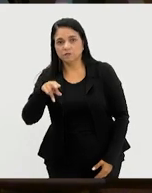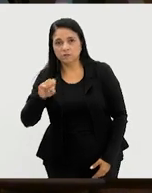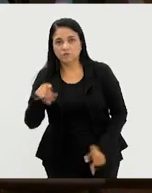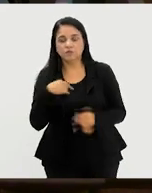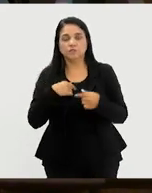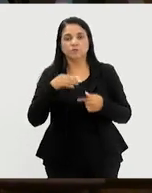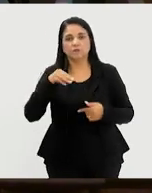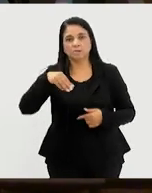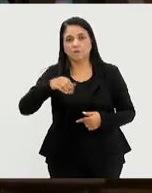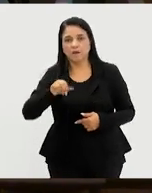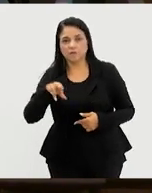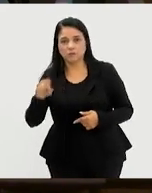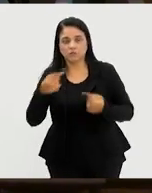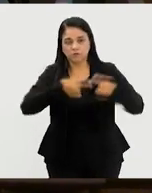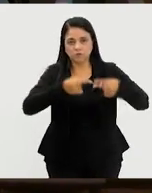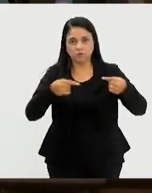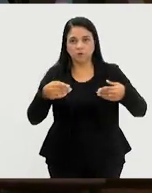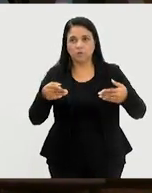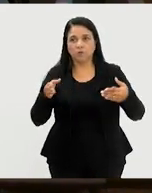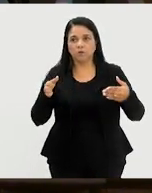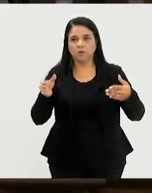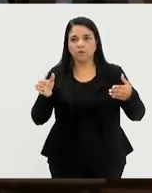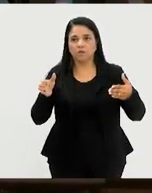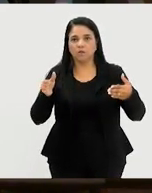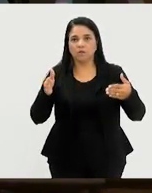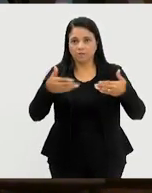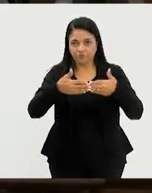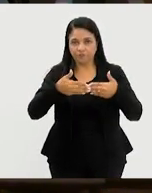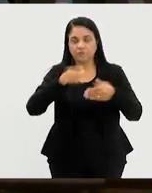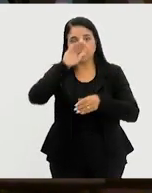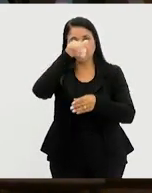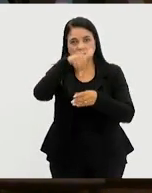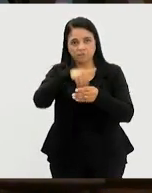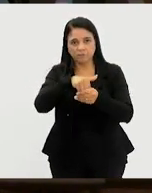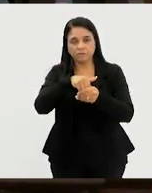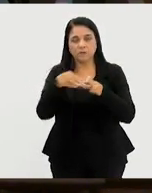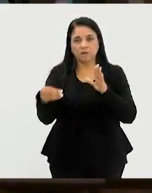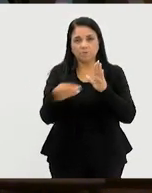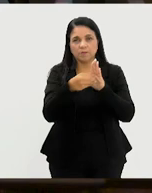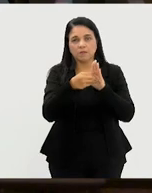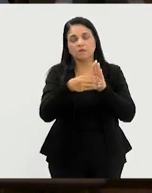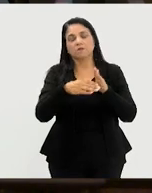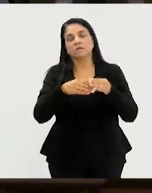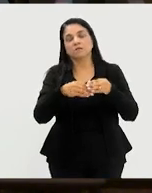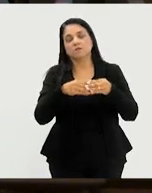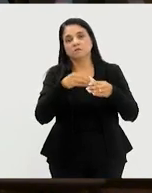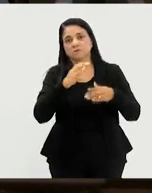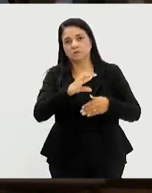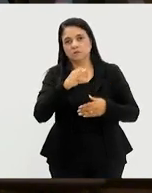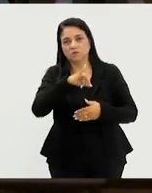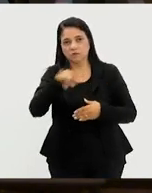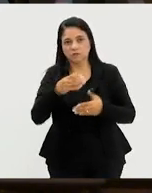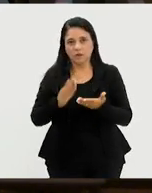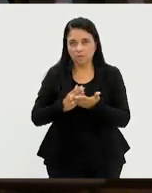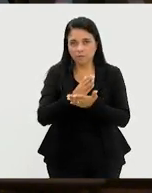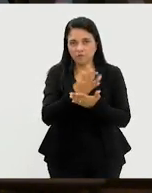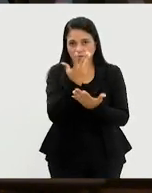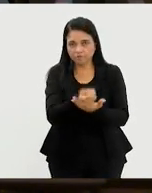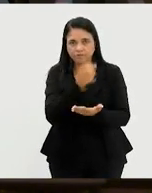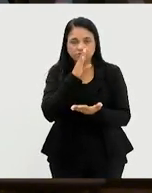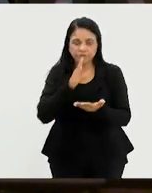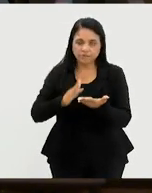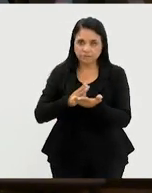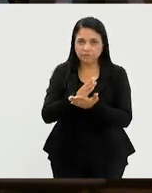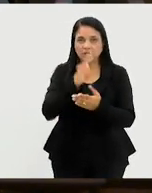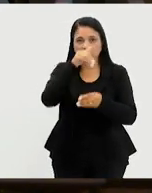Queira discutir em votação a emenda da ccj senhores que aprovam per Como estão aprovado em votação o